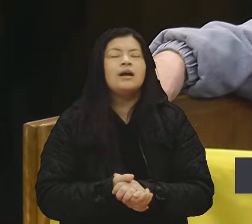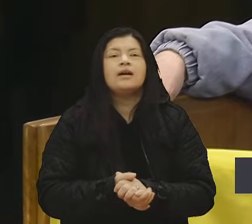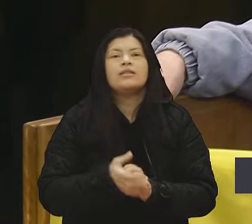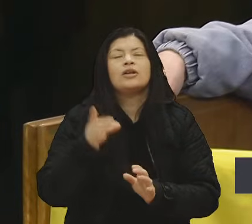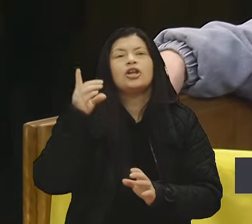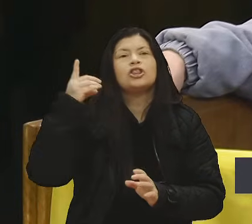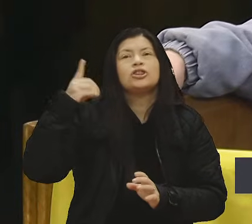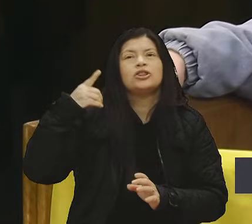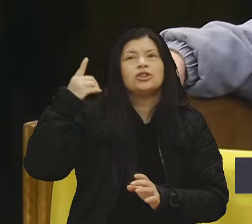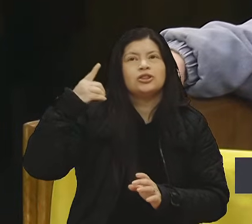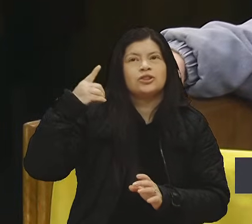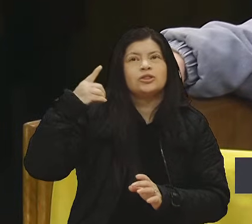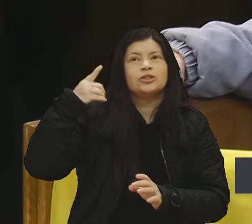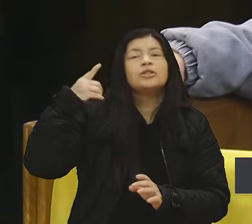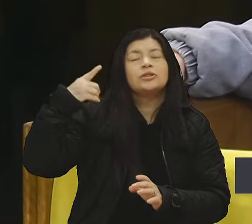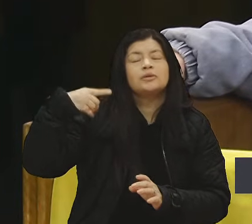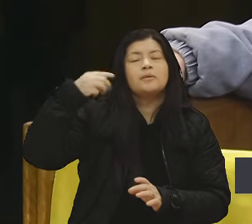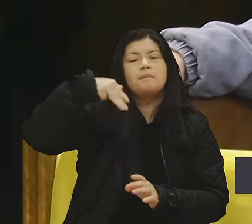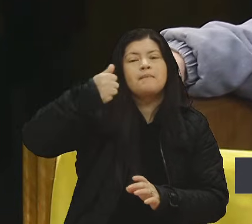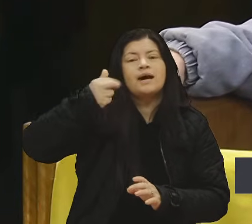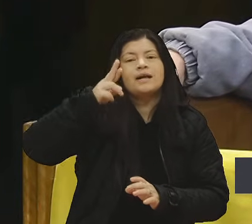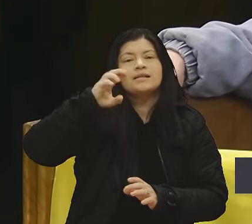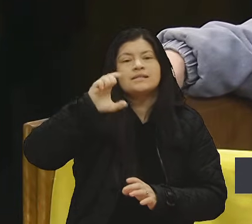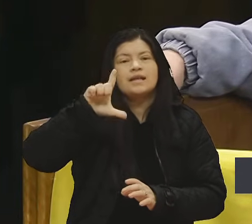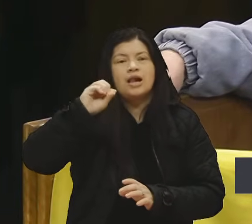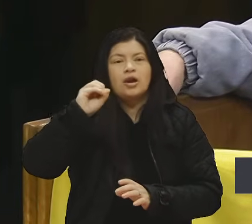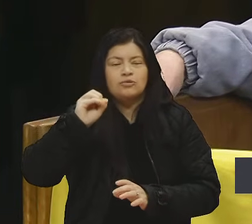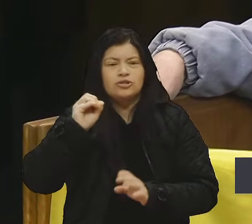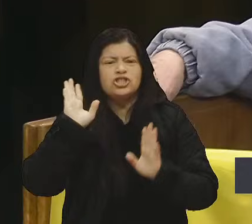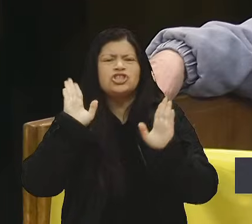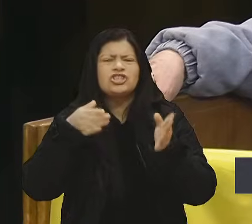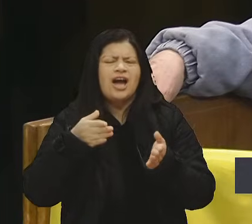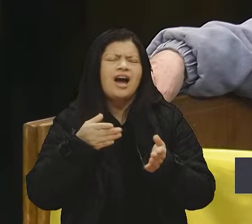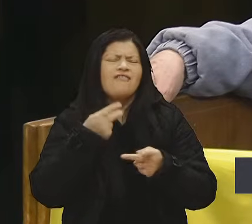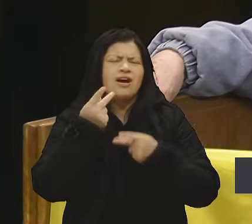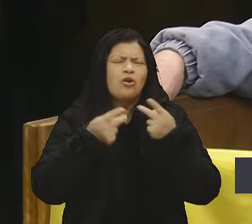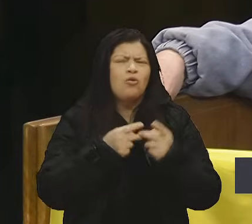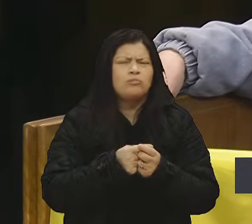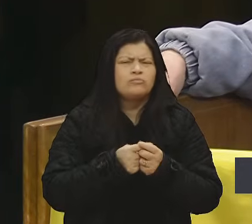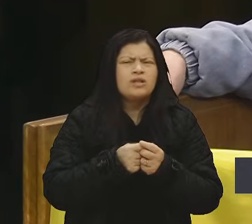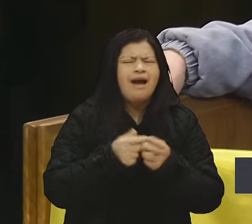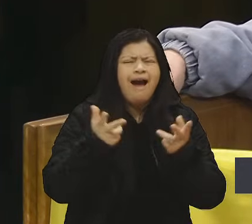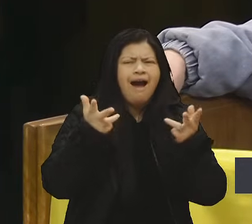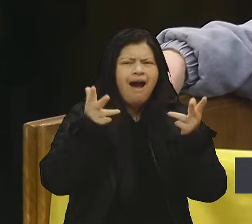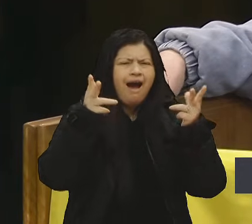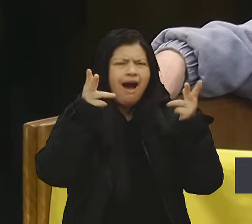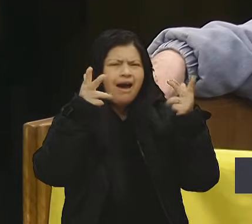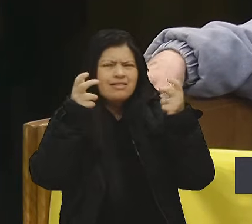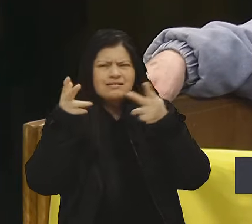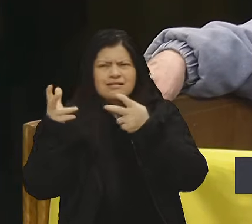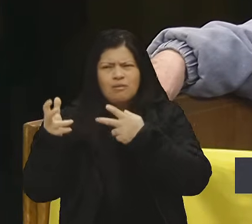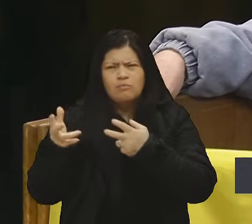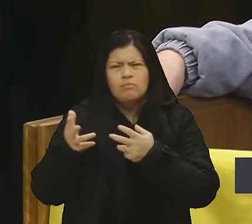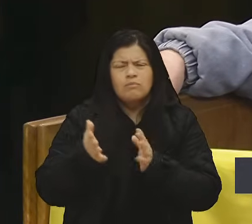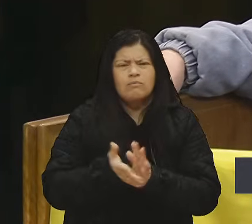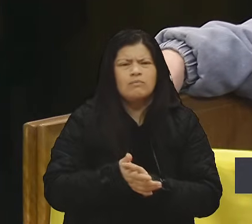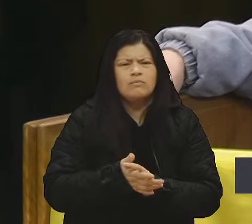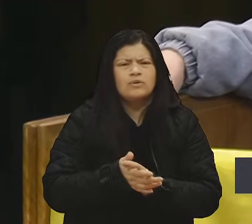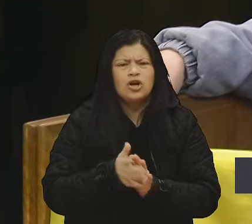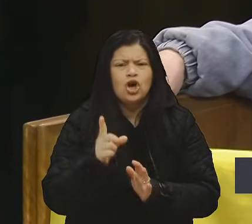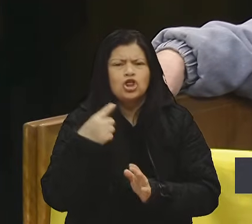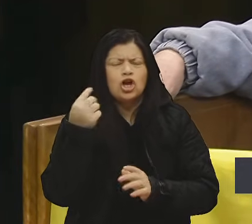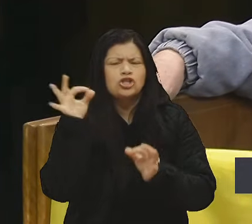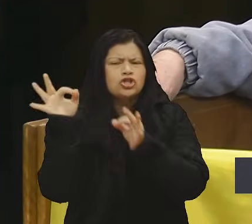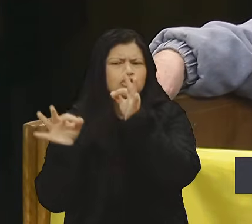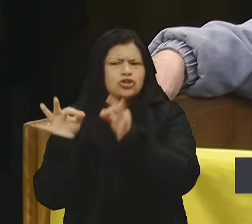no início, porque algumas coisas ele já tocou. E me chama muito a atenção que o nosso